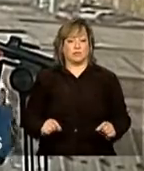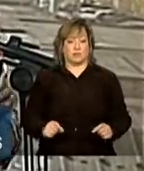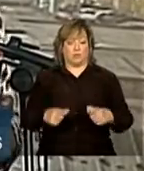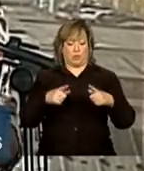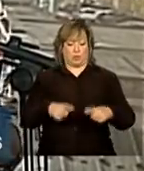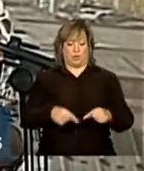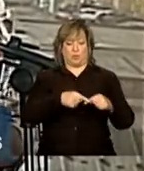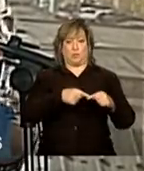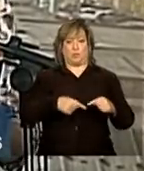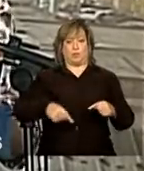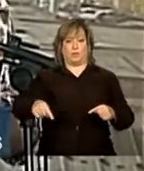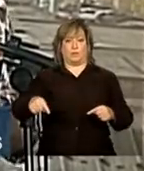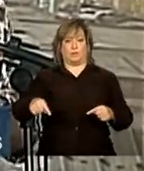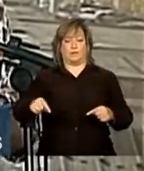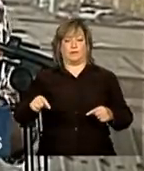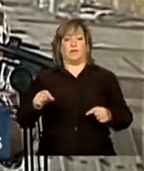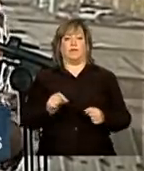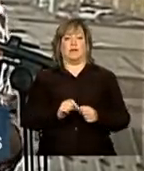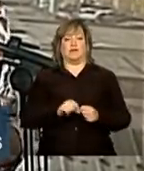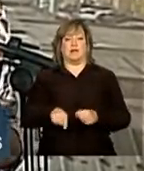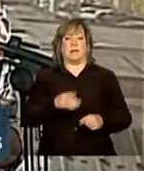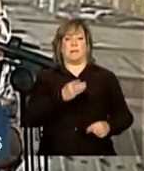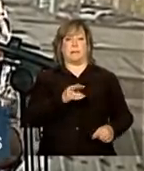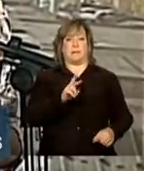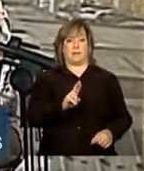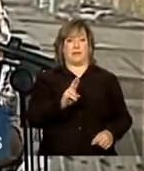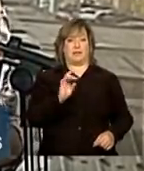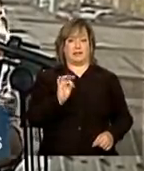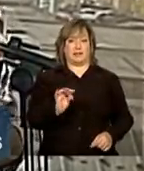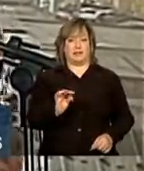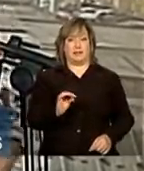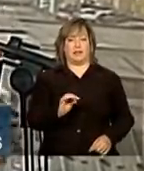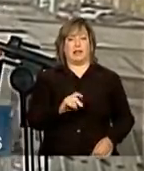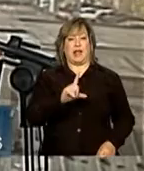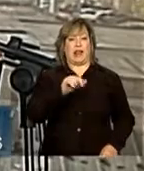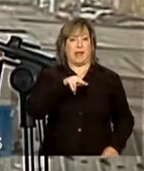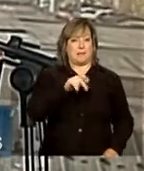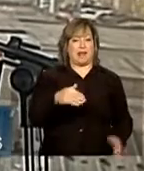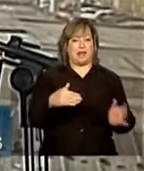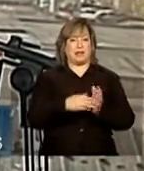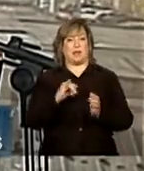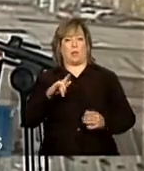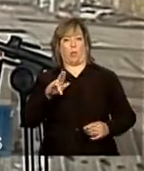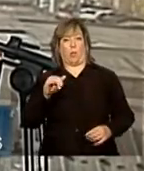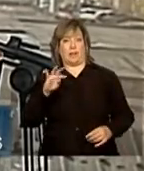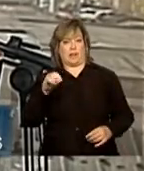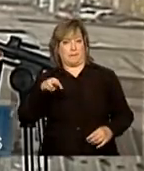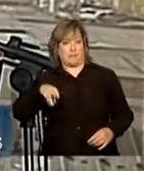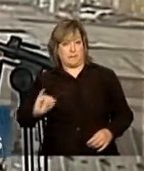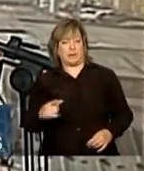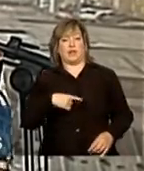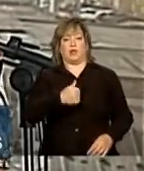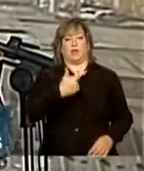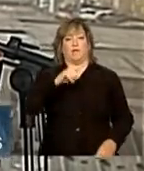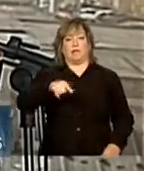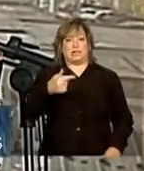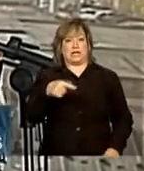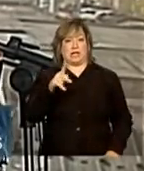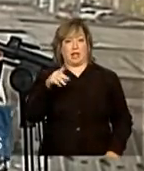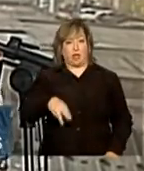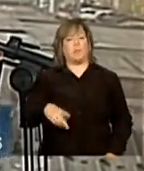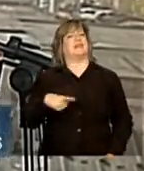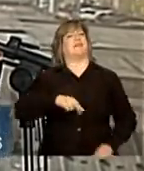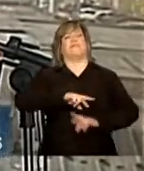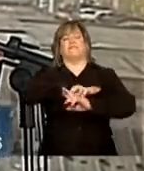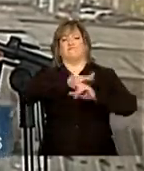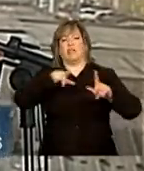trecho, aliás, fazendo o BRT Lapa-Iguatemi, de 12,7 quilômetros. Temos várias